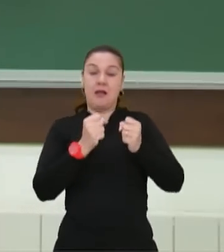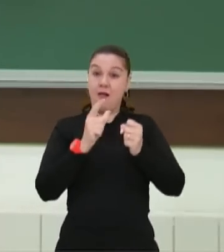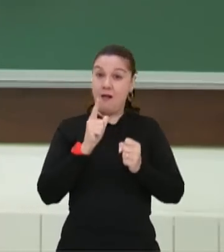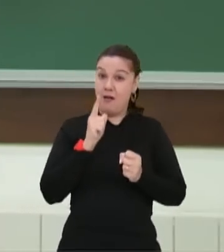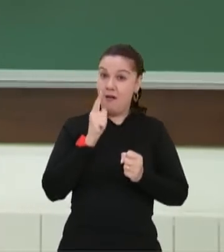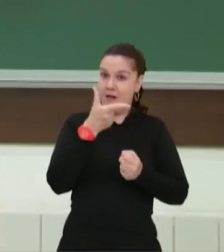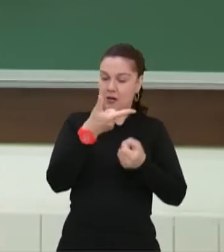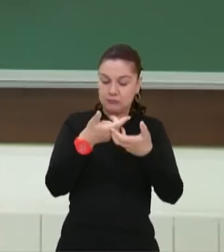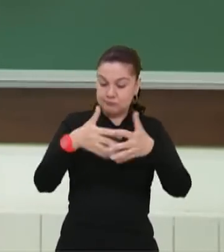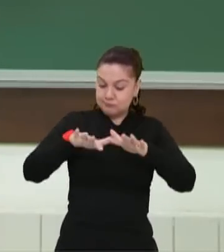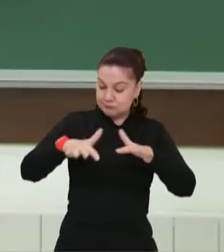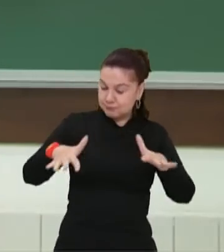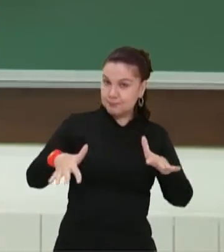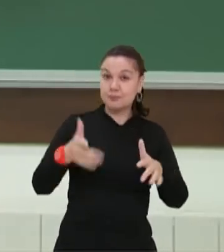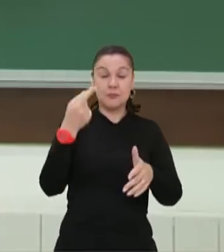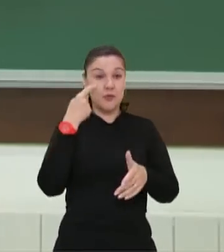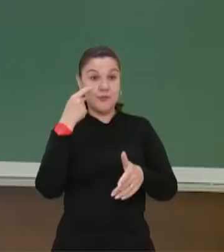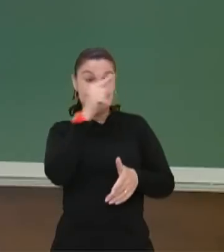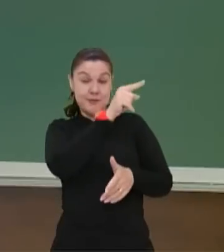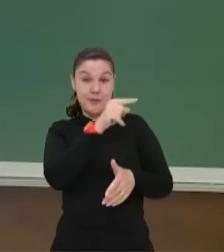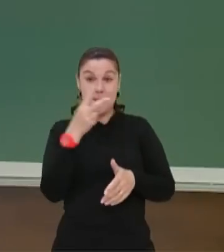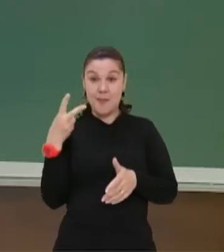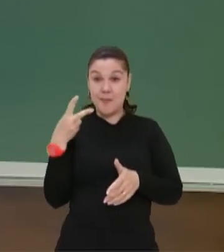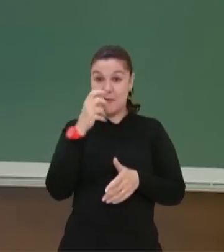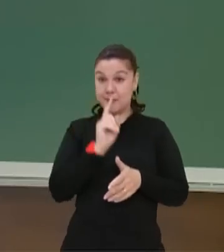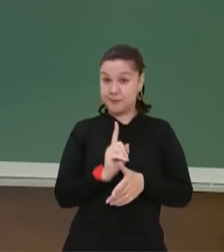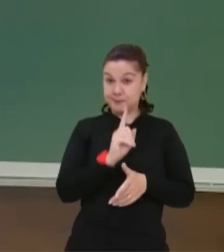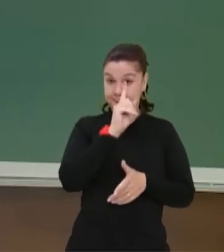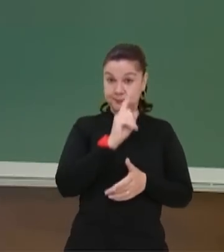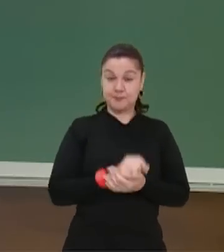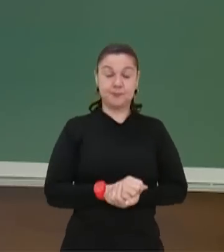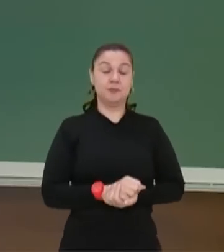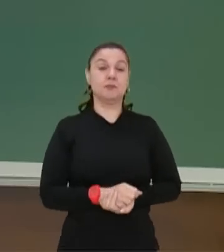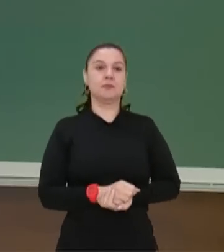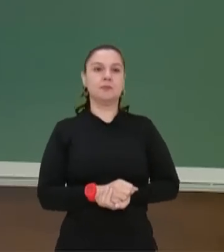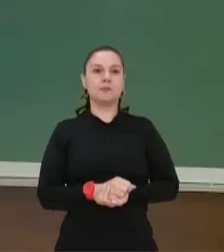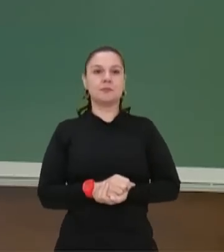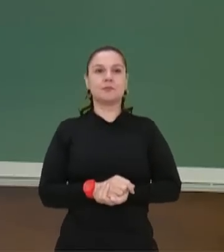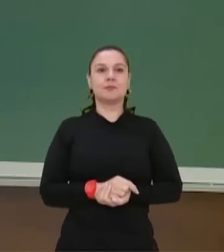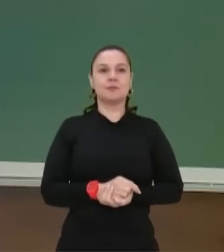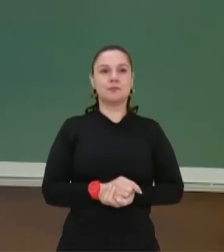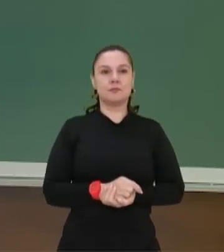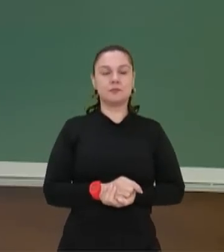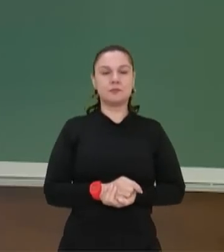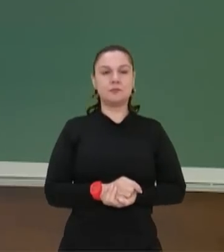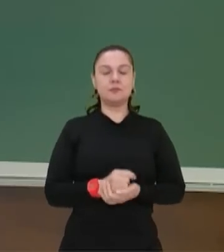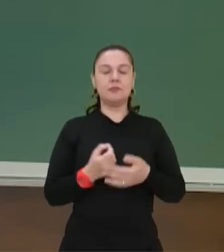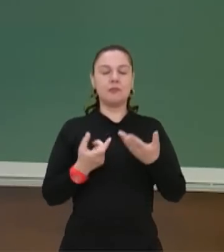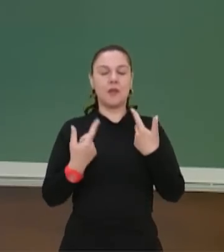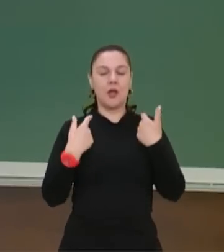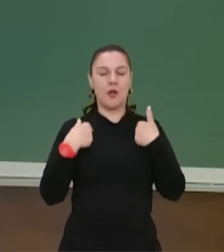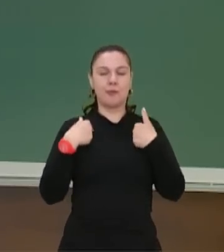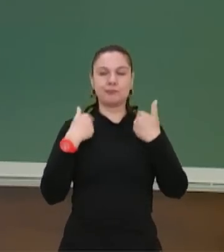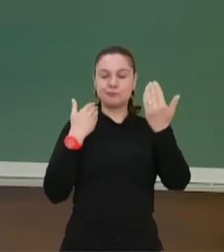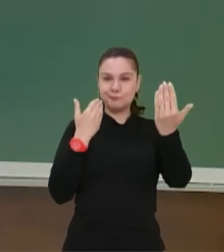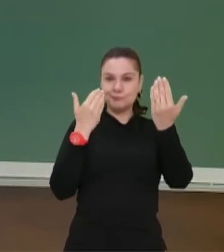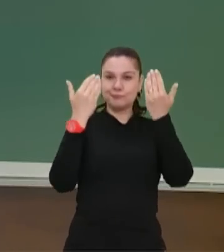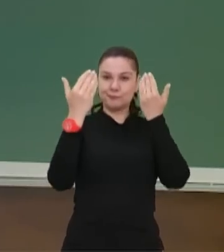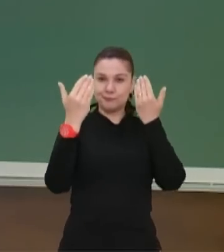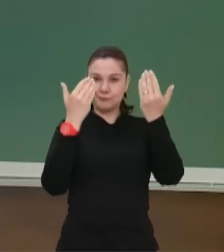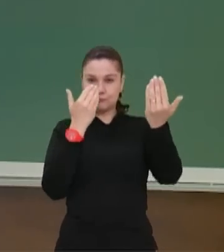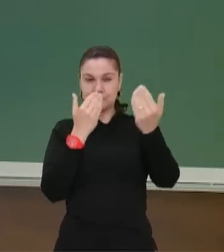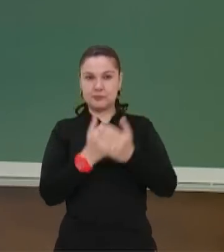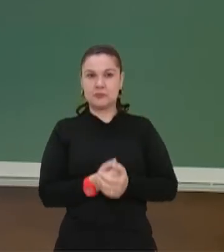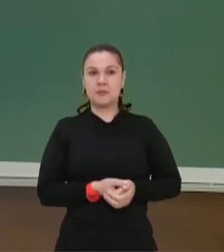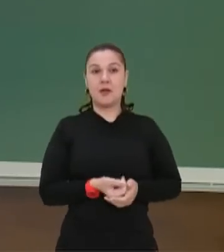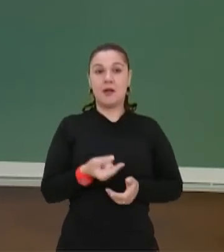líquido. Eu gostaria que vocês observassem aqui no slide. Eu fiz uma analogia aqui,